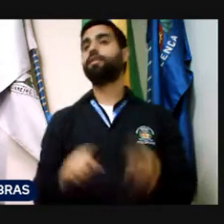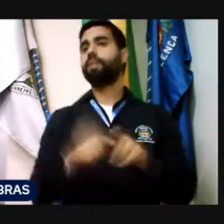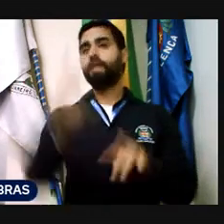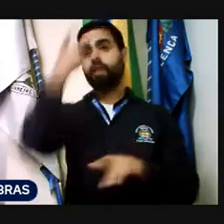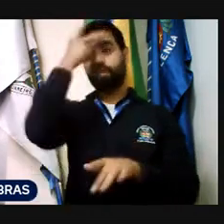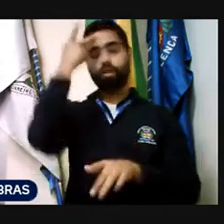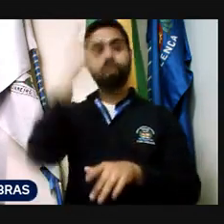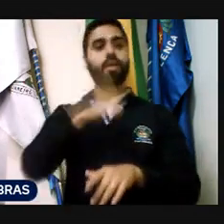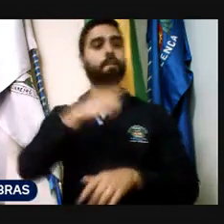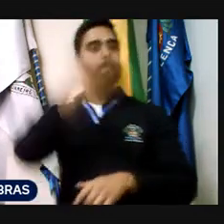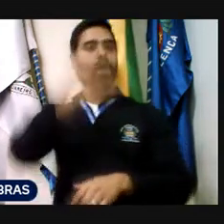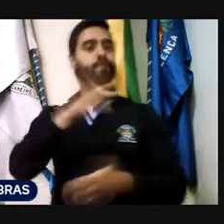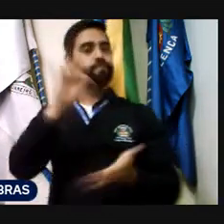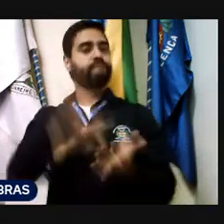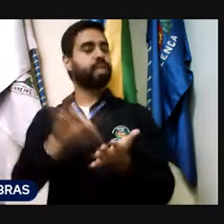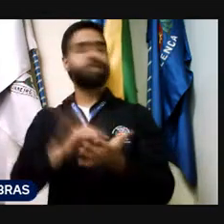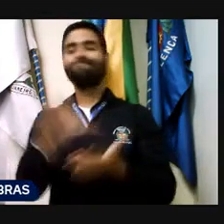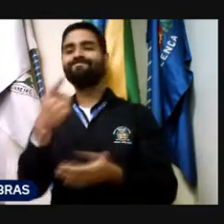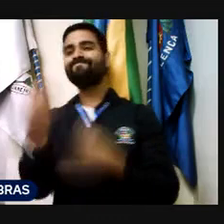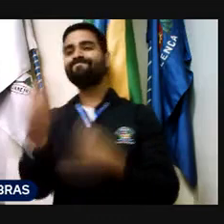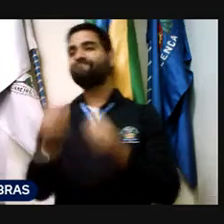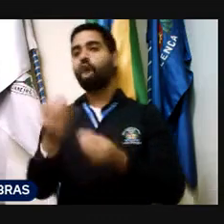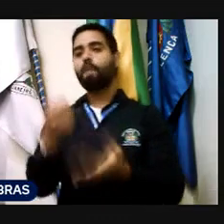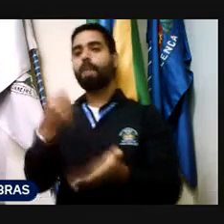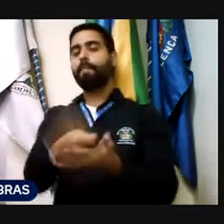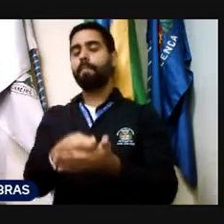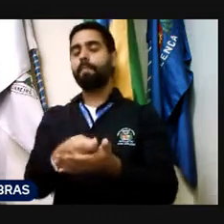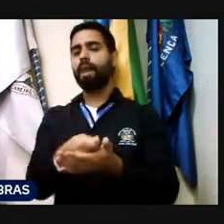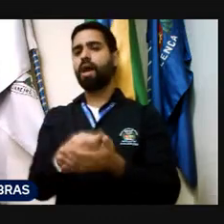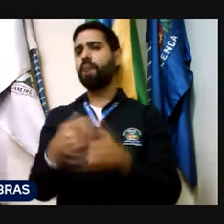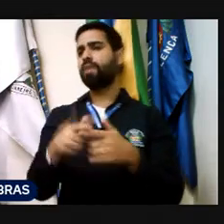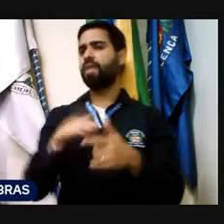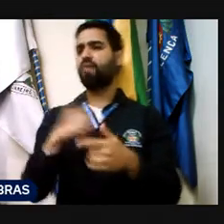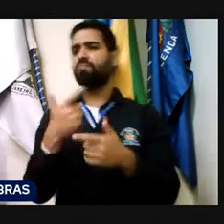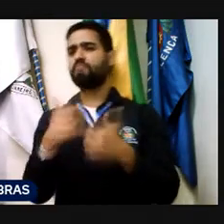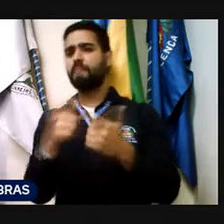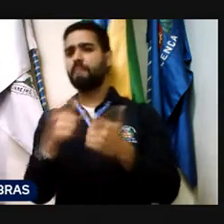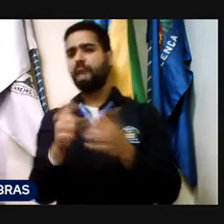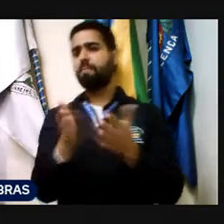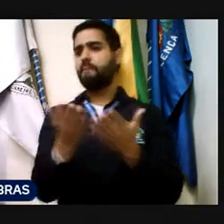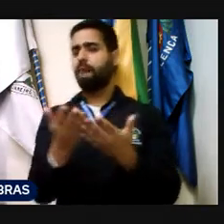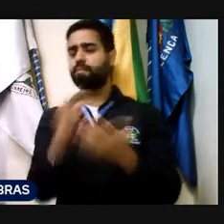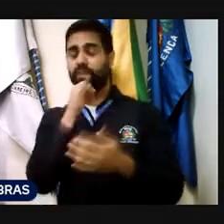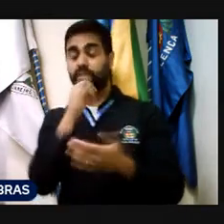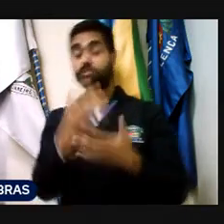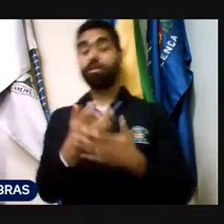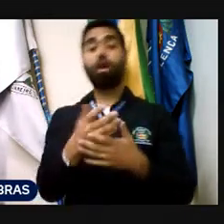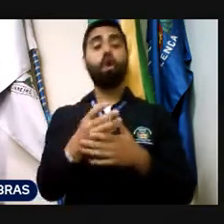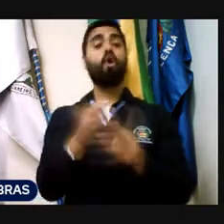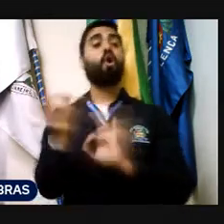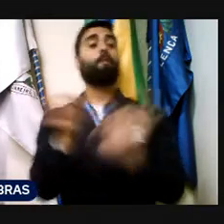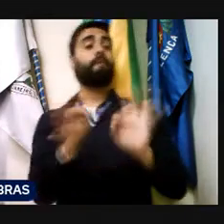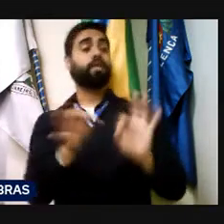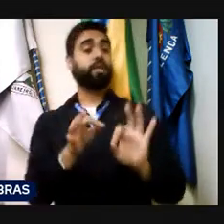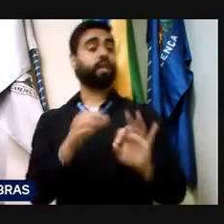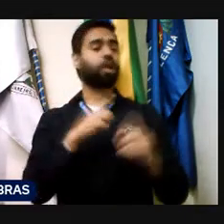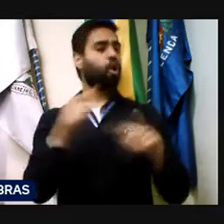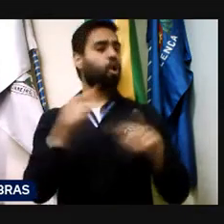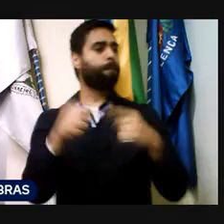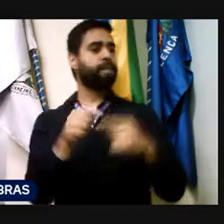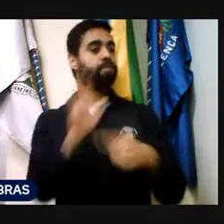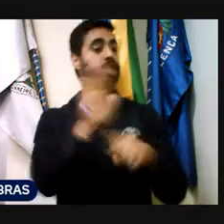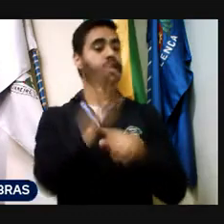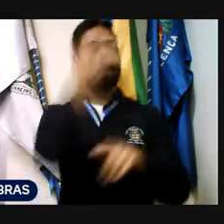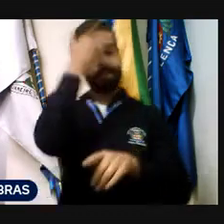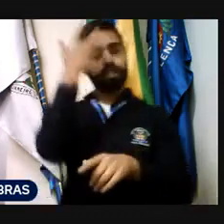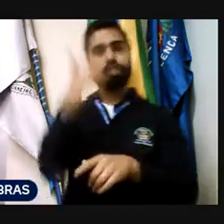que comprovarem insuficiência econômica e financeira. Assim, o projeto visa assistir as pessoas com hipossuficiência de recursos